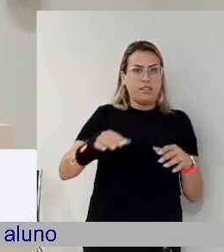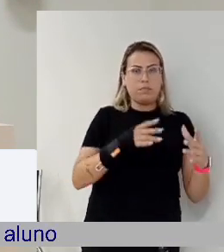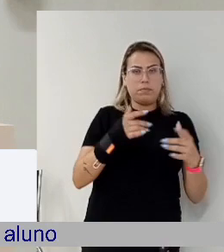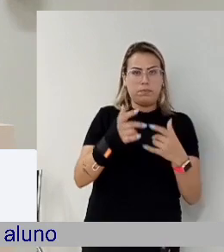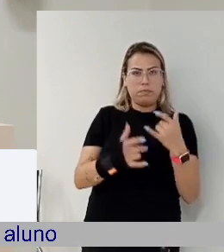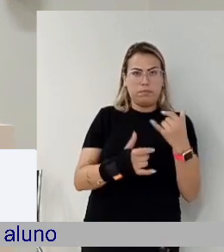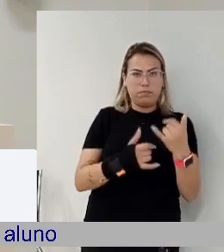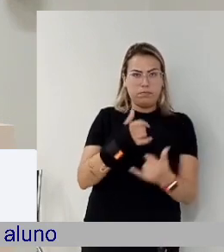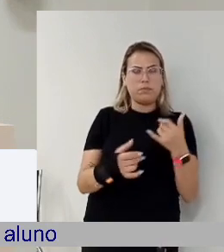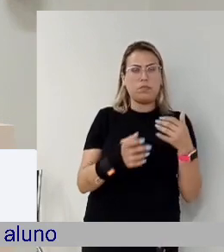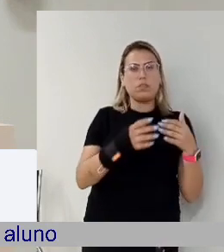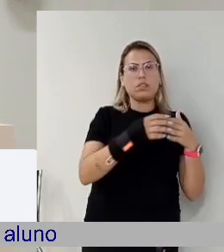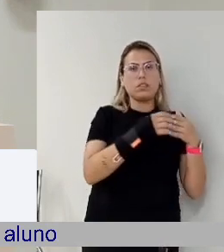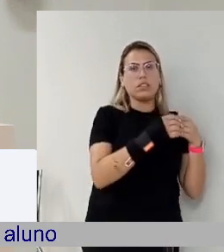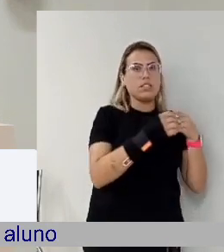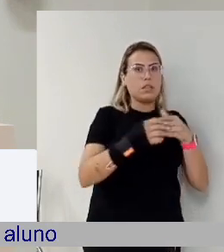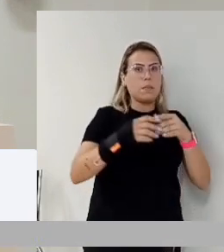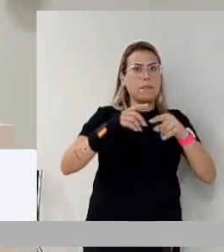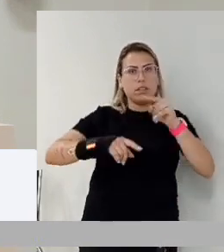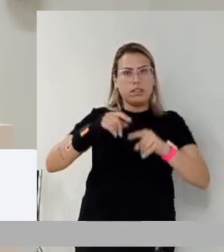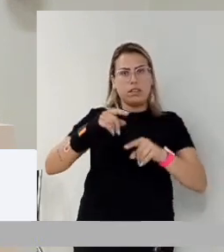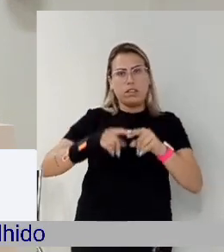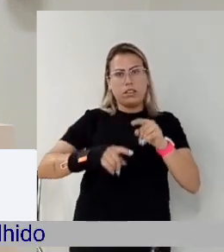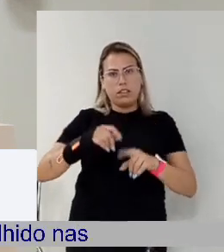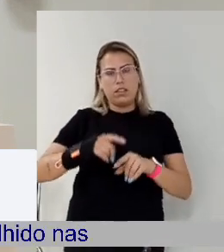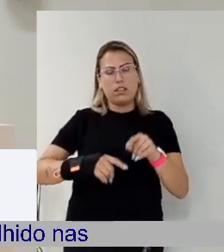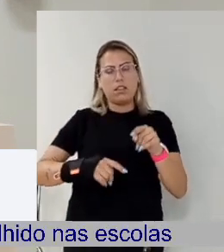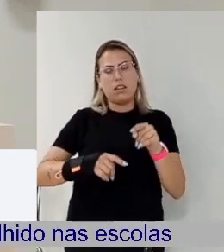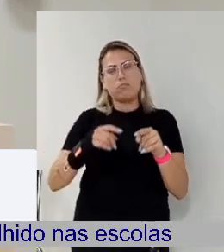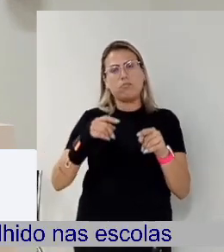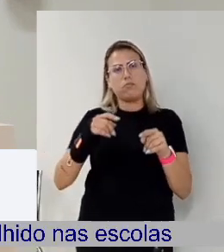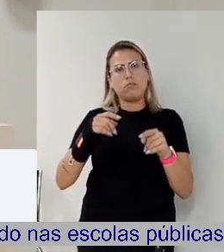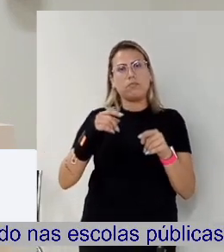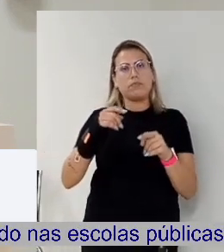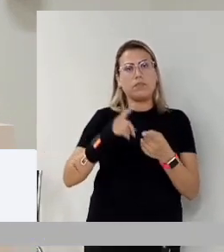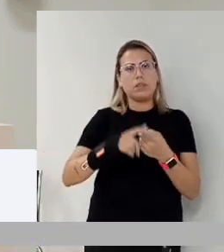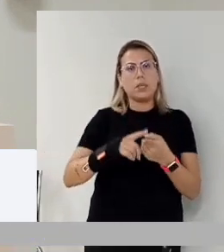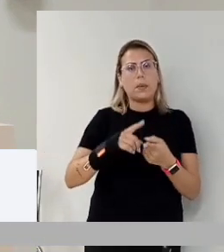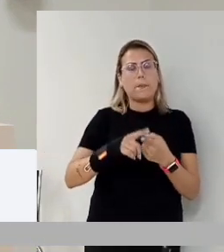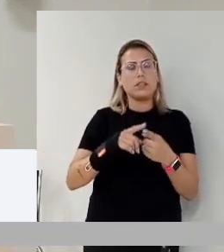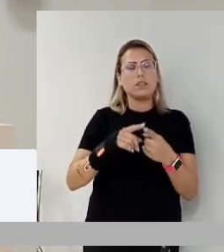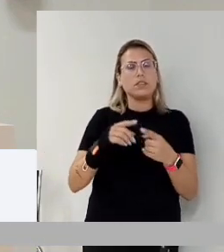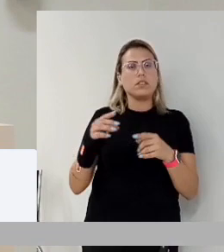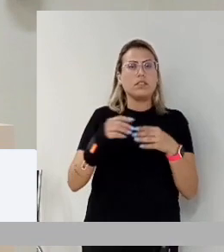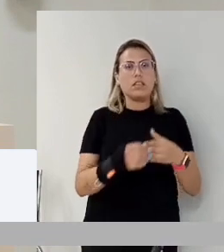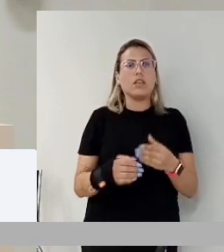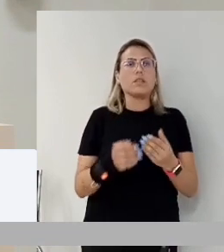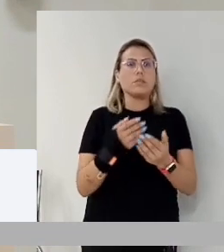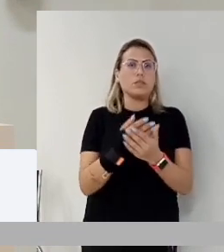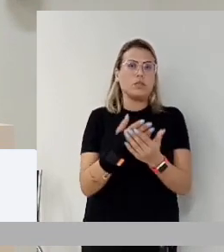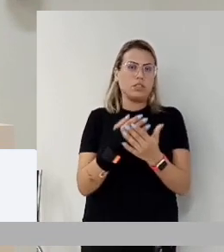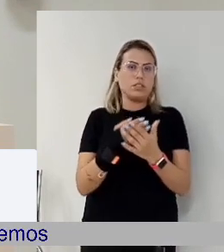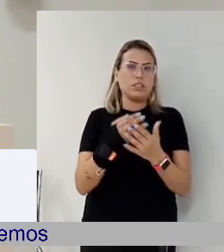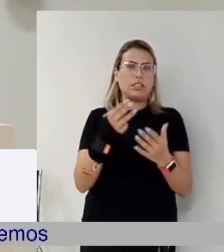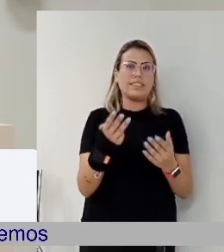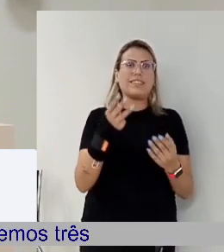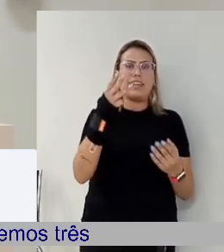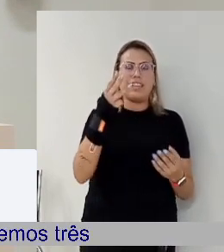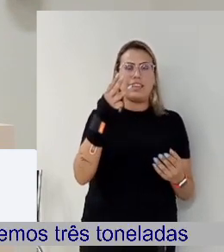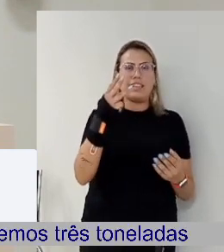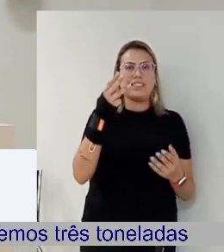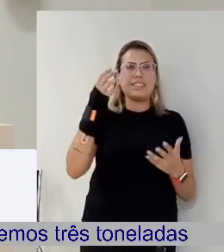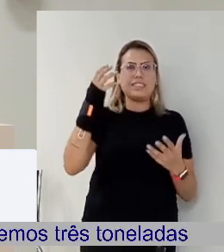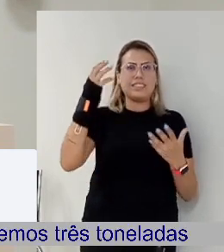conseguimos trazer material recolhido nas escolas públicas trazido pelos estudantes nós trouxemos 3 Tonel